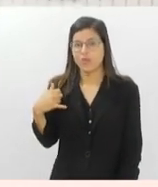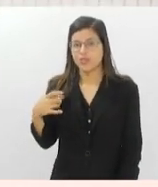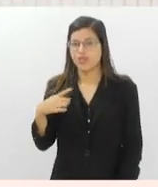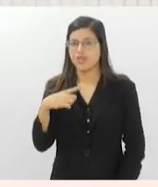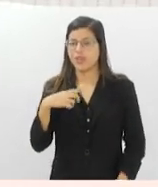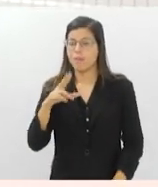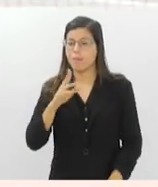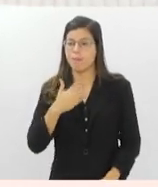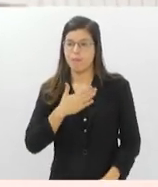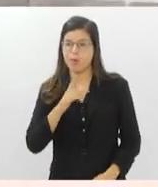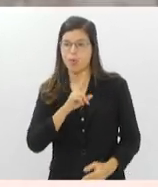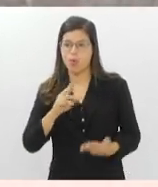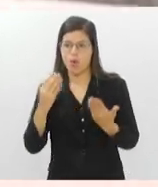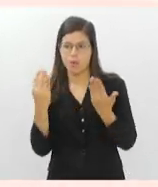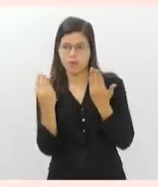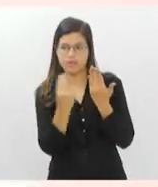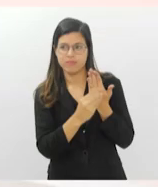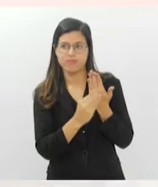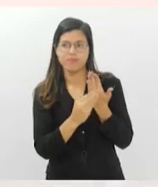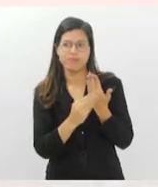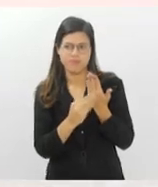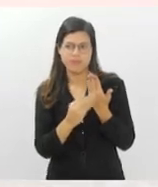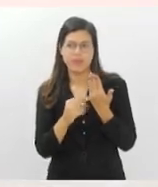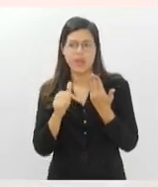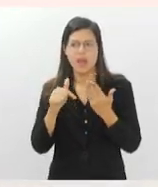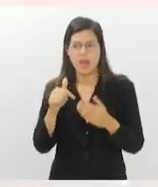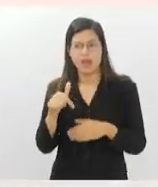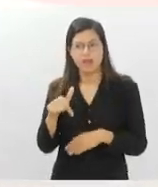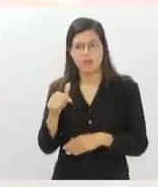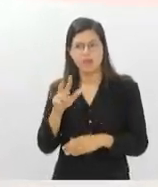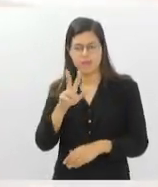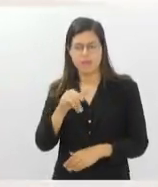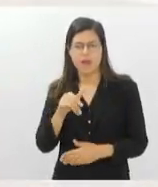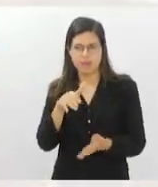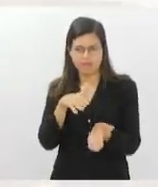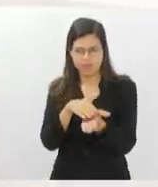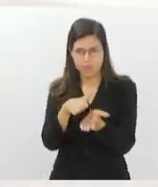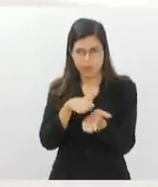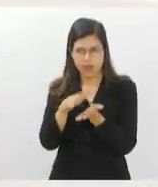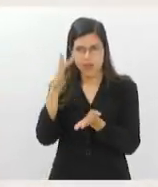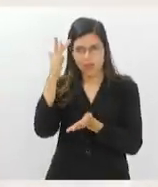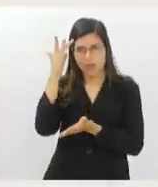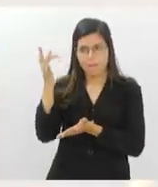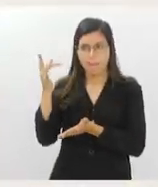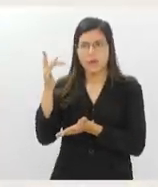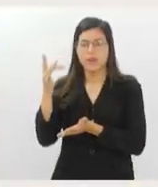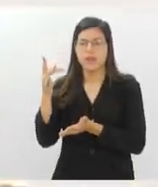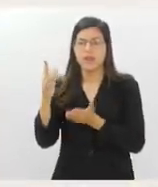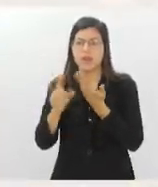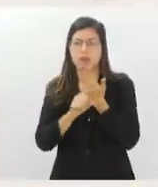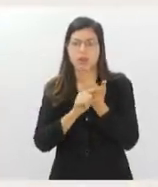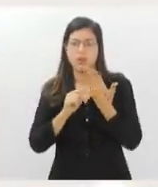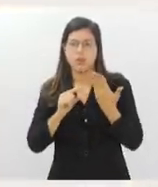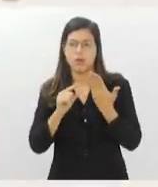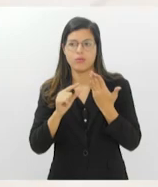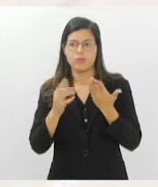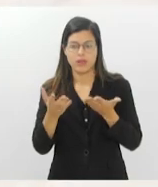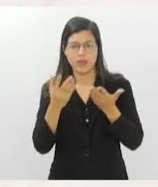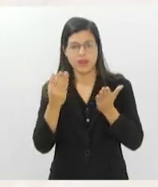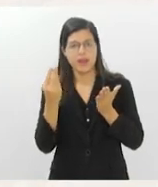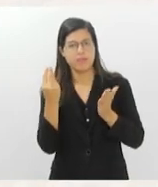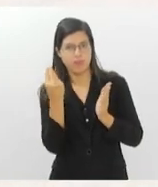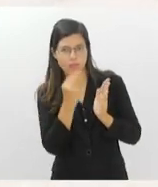livro, que eu escrevi, é o mais recente, que vai ser lançado amanhã, né? E o autor quis que meu nome entrasse na capa,